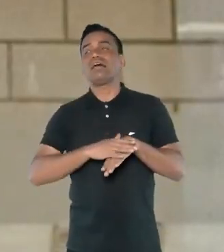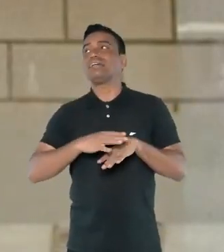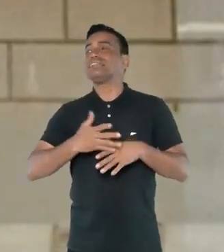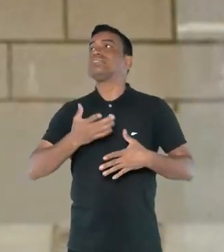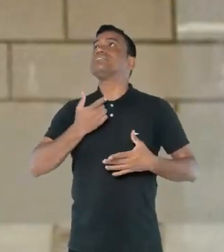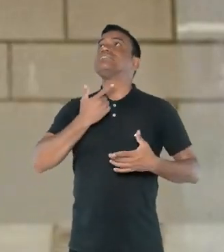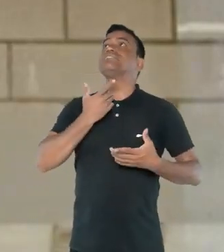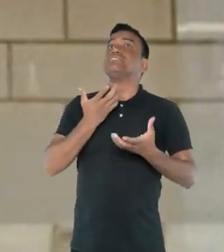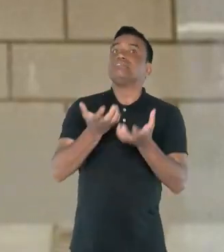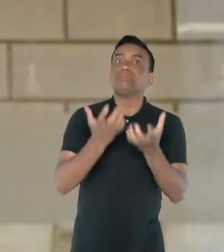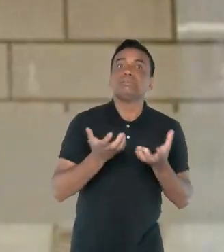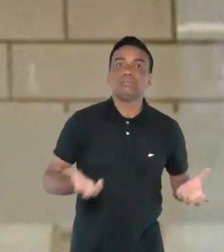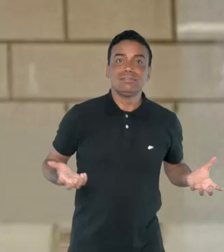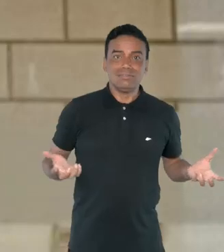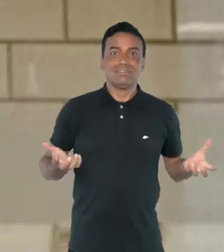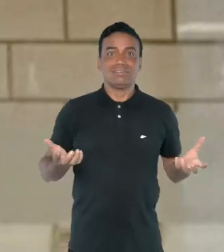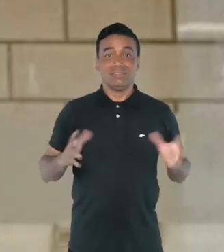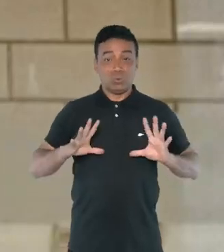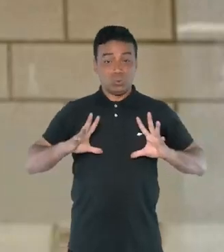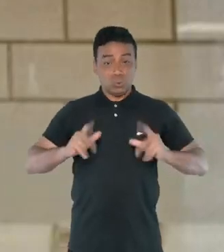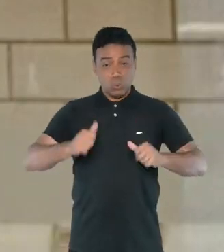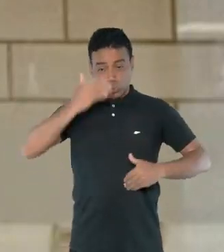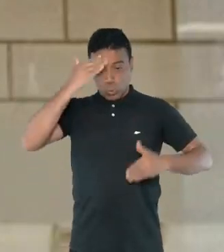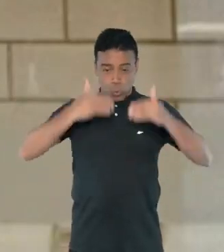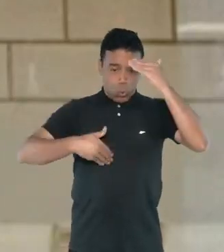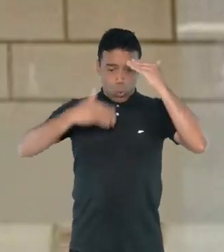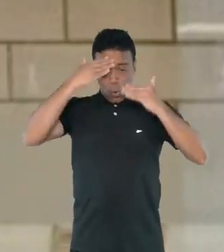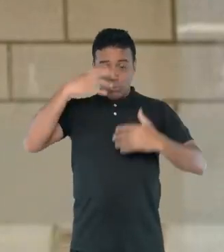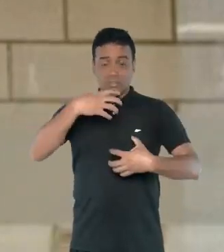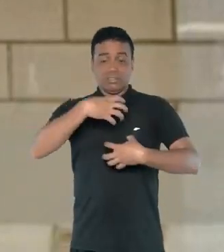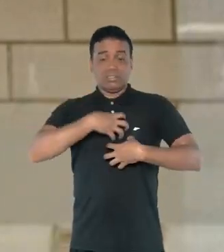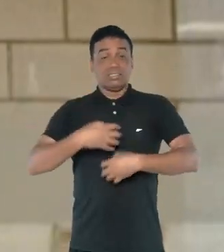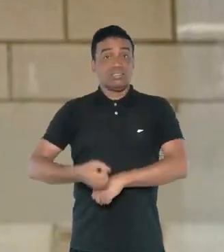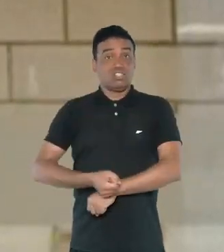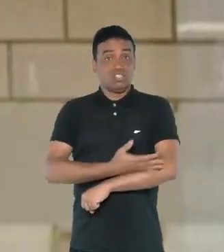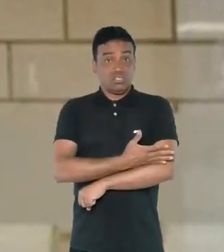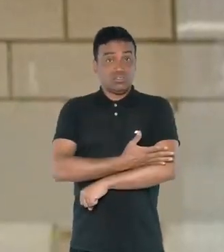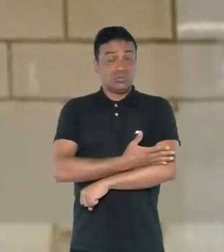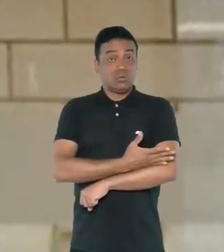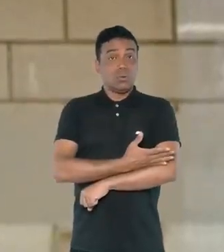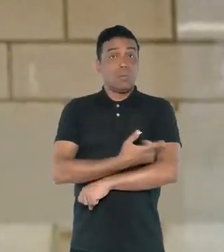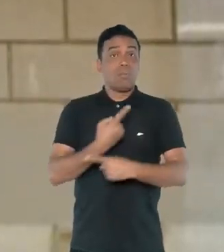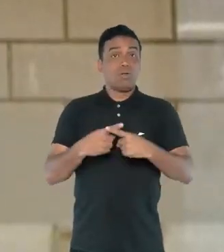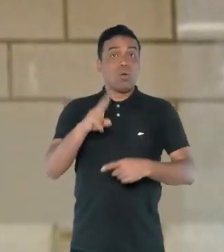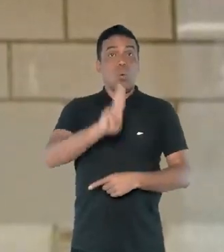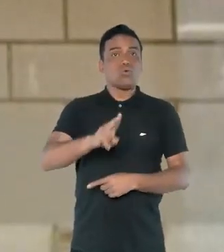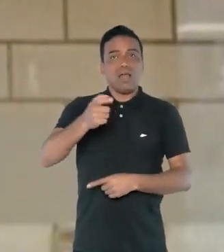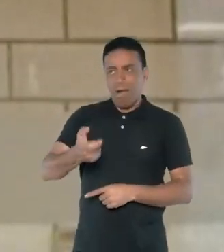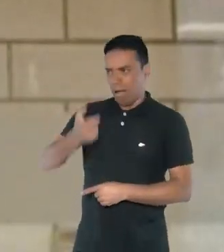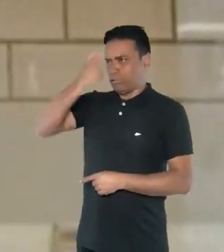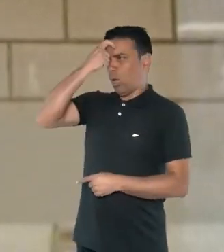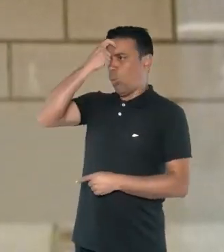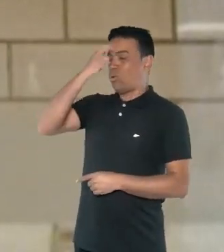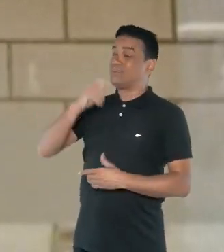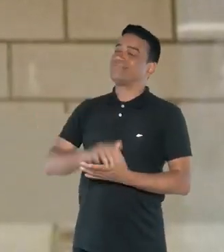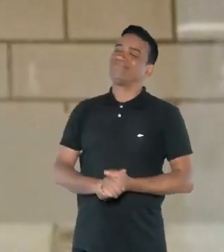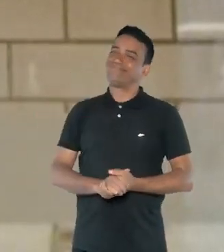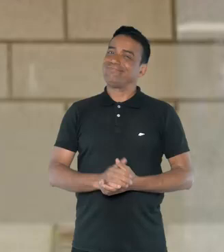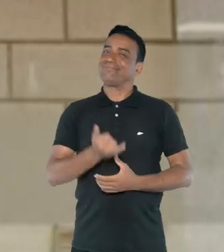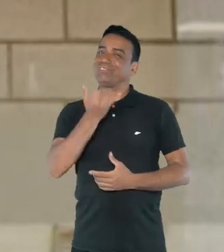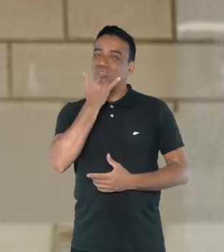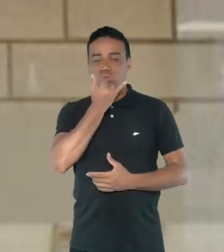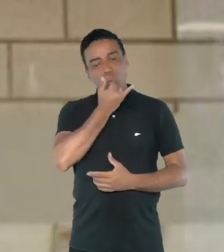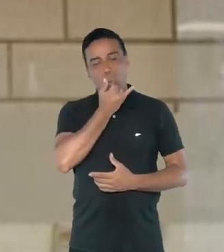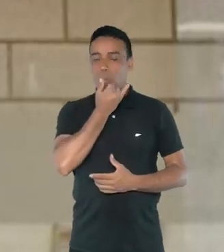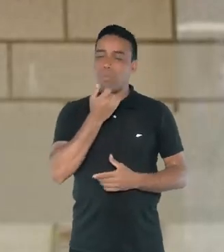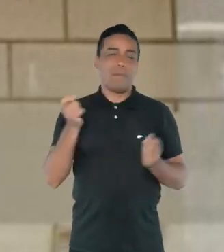desejos, todo o seu corpo instintivo usando a razão, o Hume vai falar, olha, tem uma má notícia,